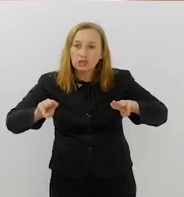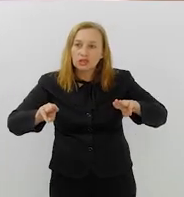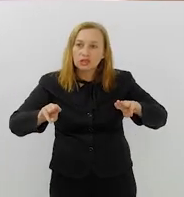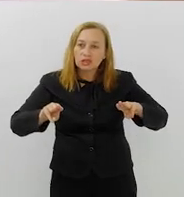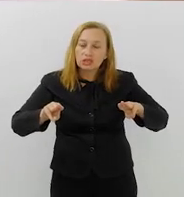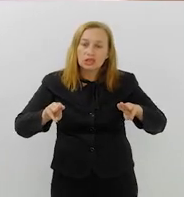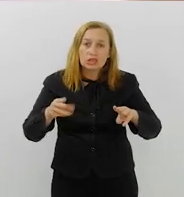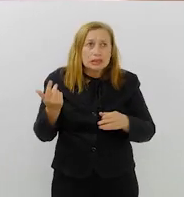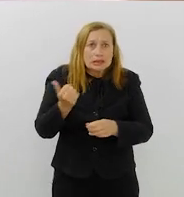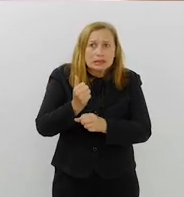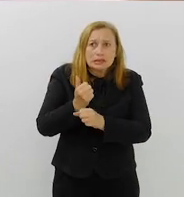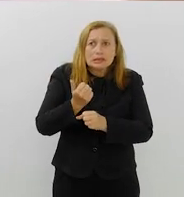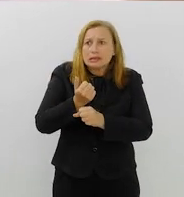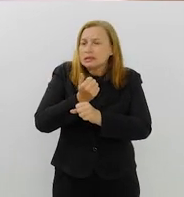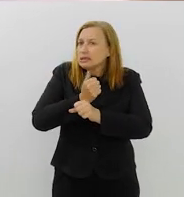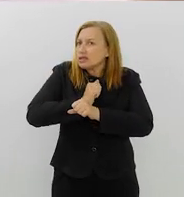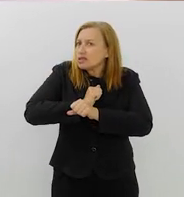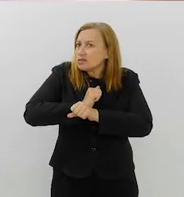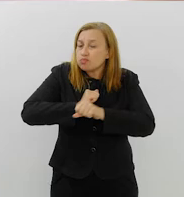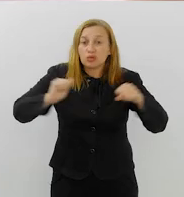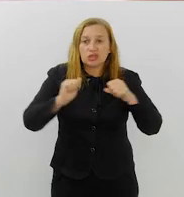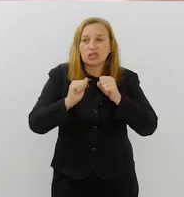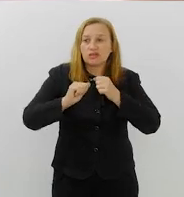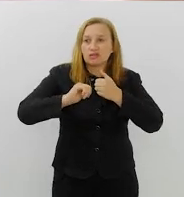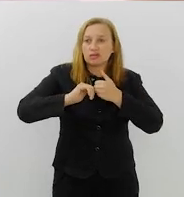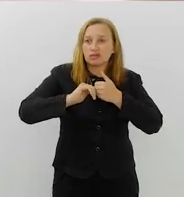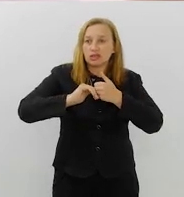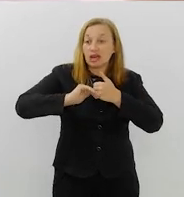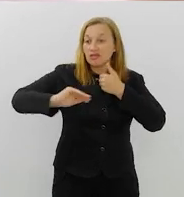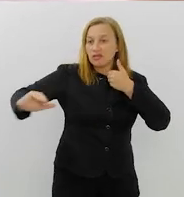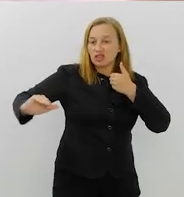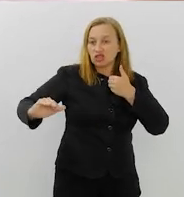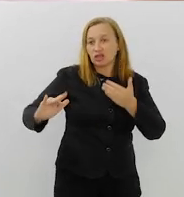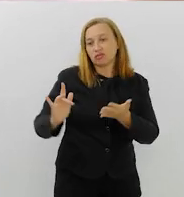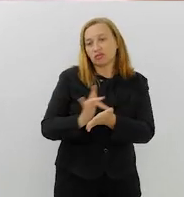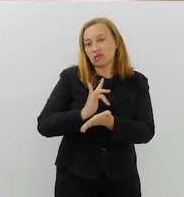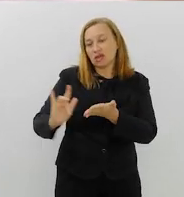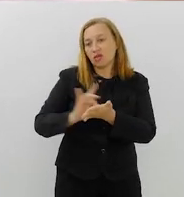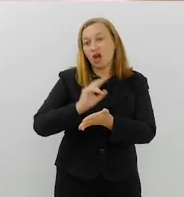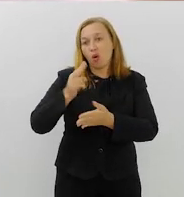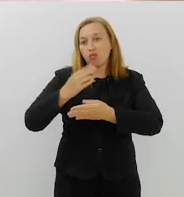digital, impossível não estar diante de um computador ou de um celular, né?